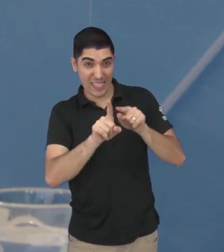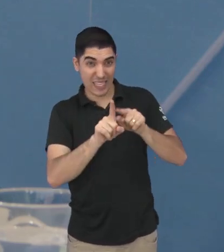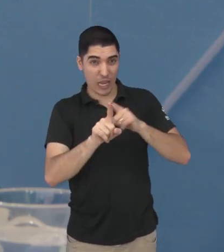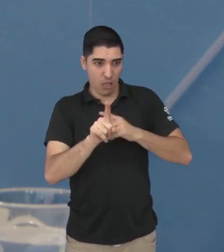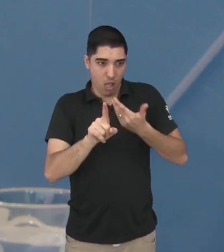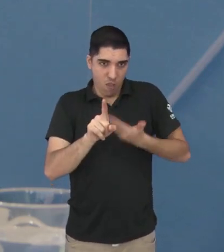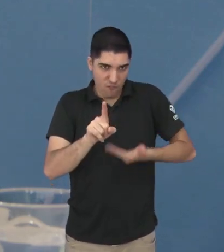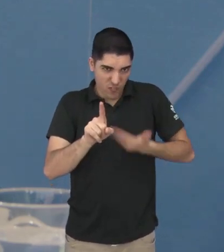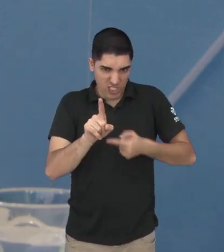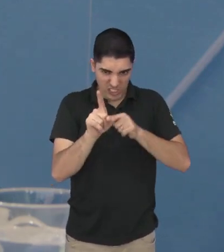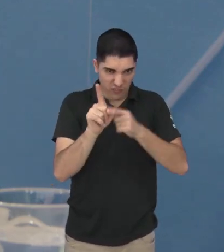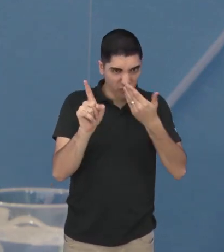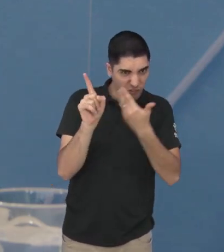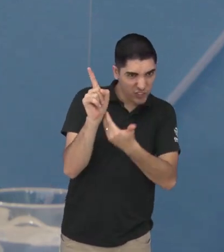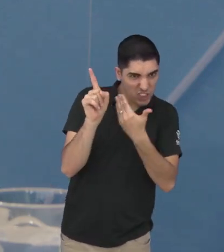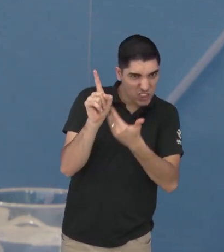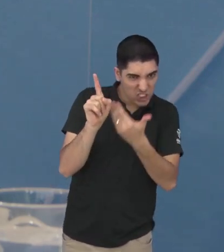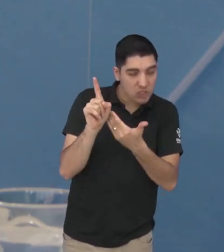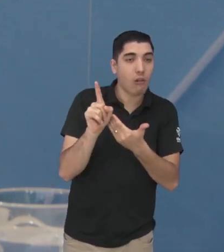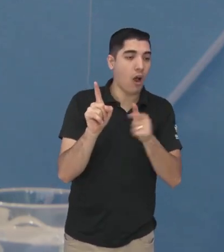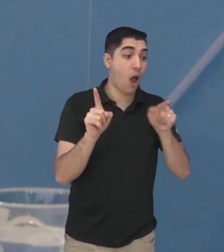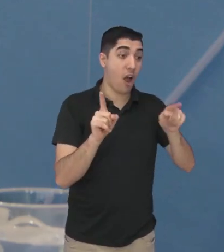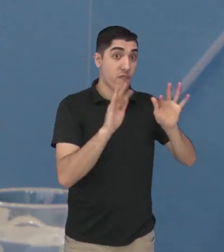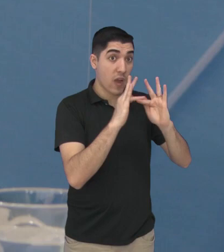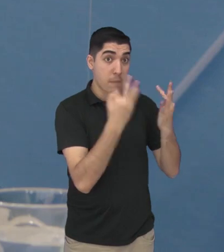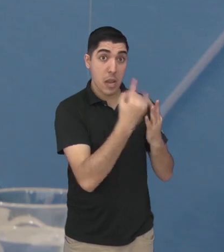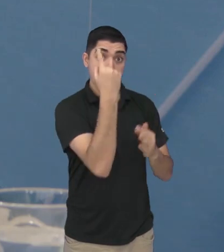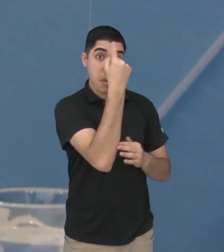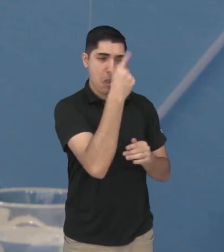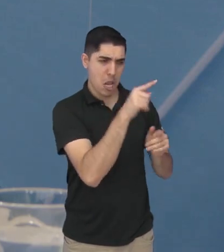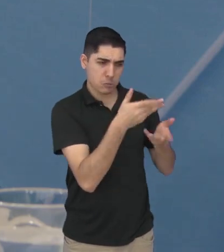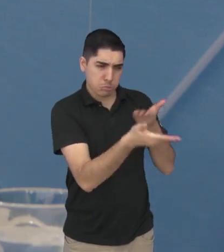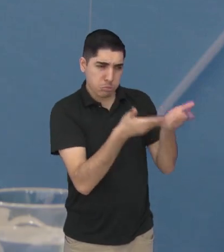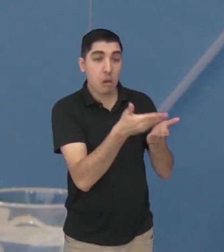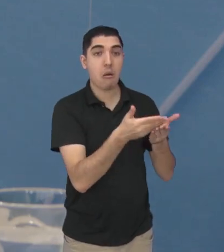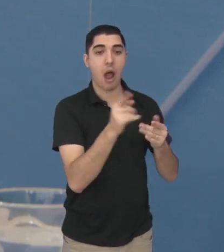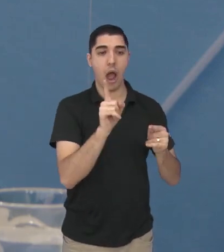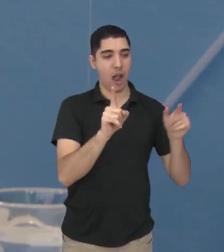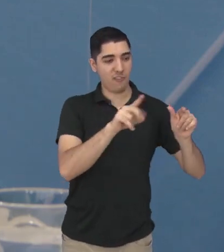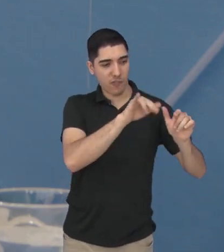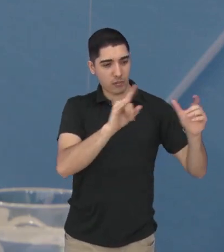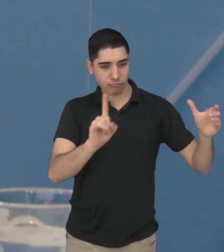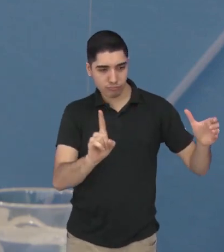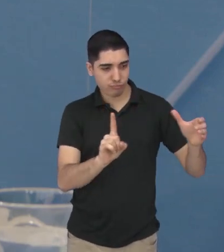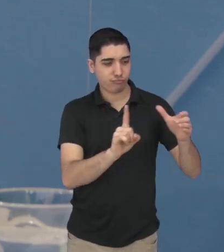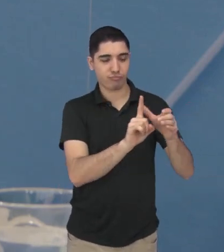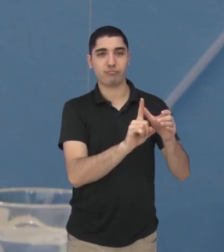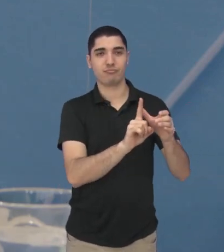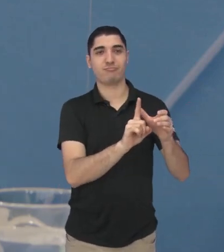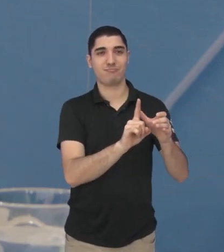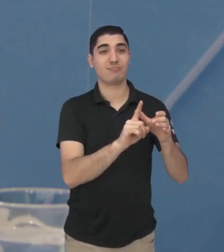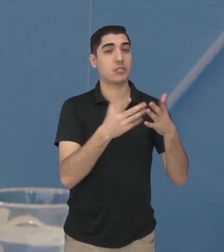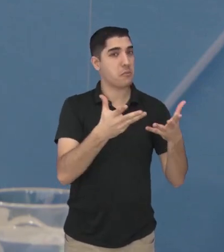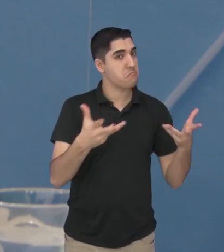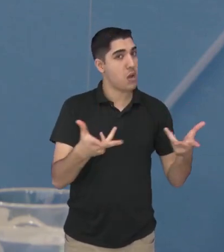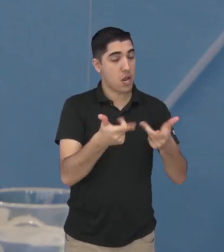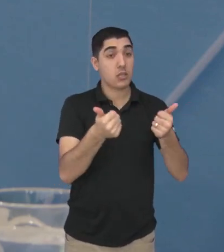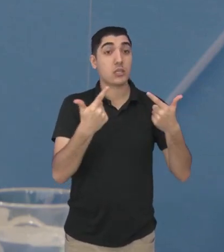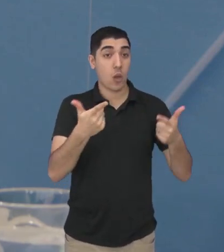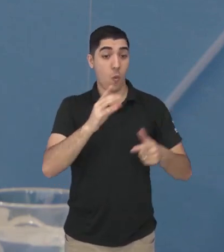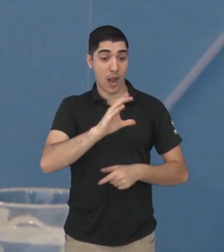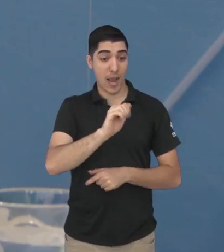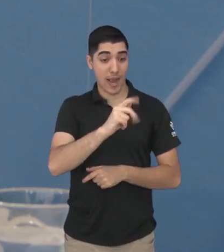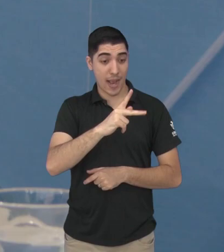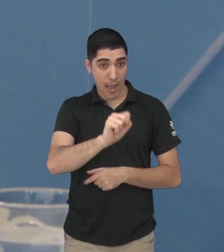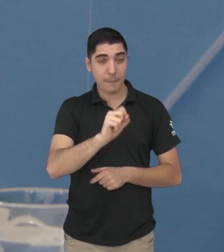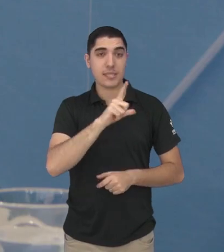nós temos os grupos, né, de autoajuda, o Amor Exigente, que é um exemplo maravilhoso para as famílias, e no nosso CAPES nós temos